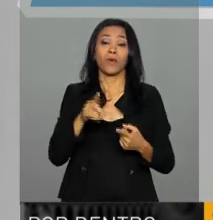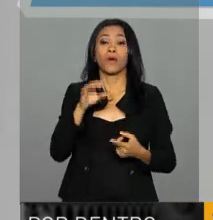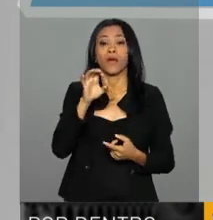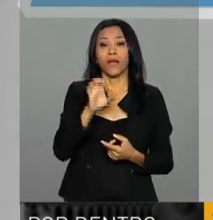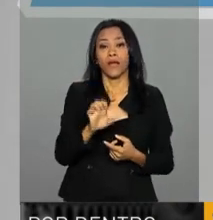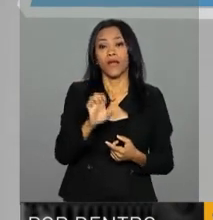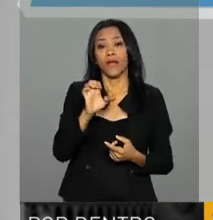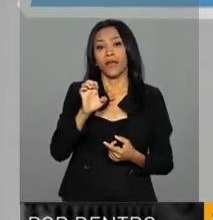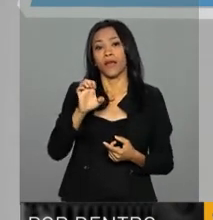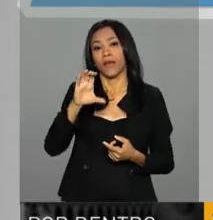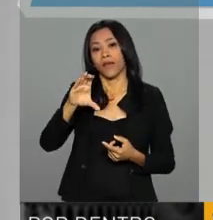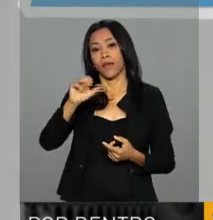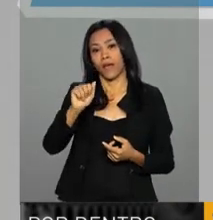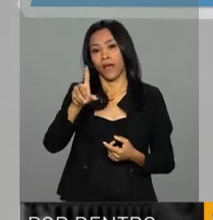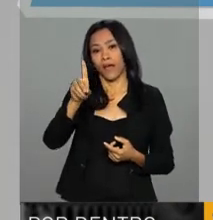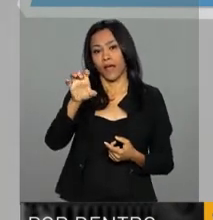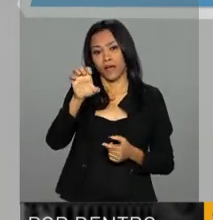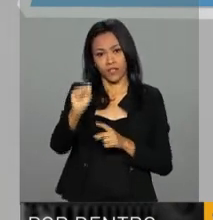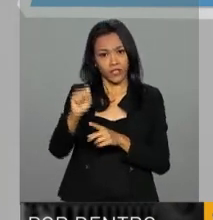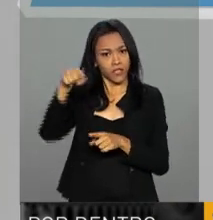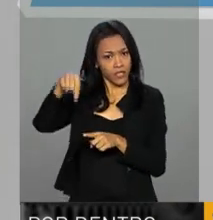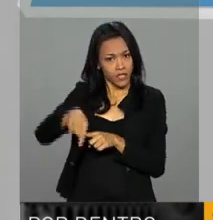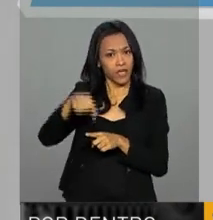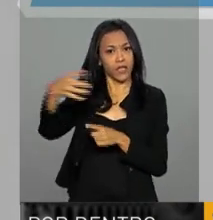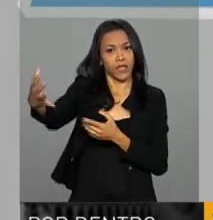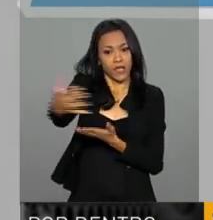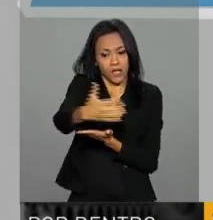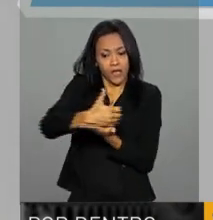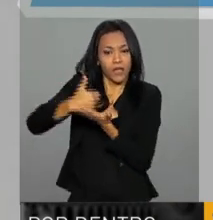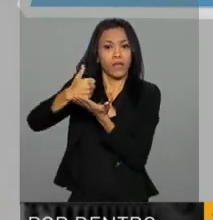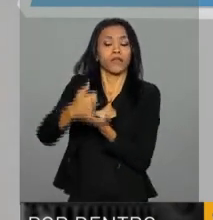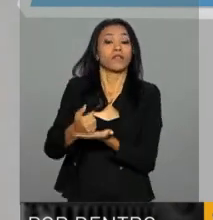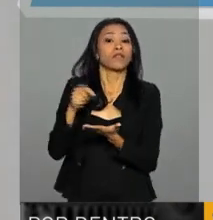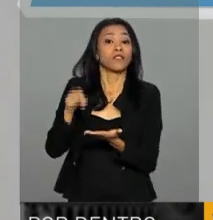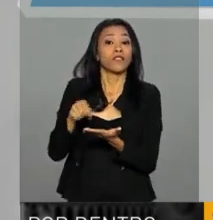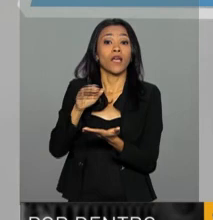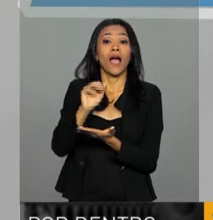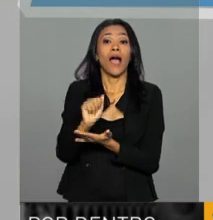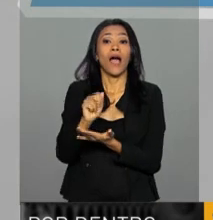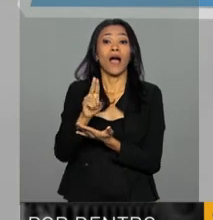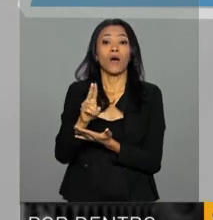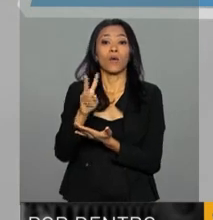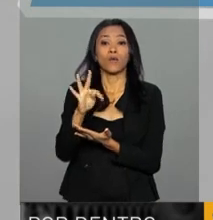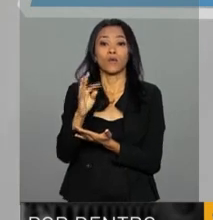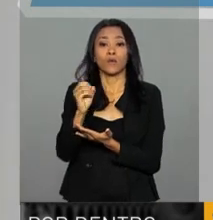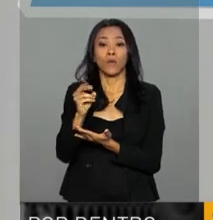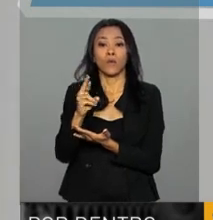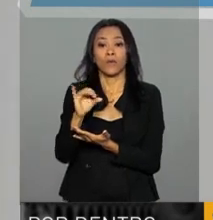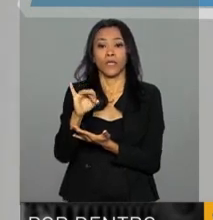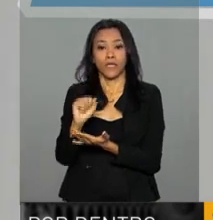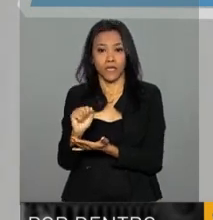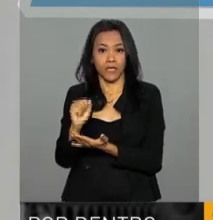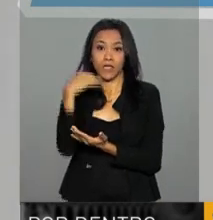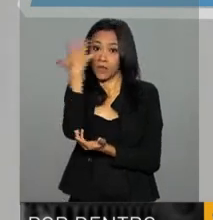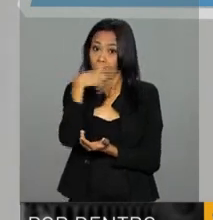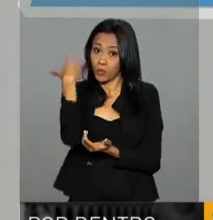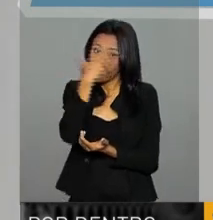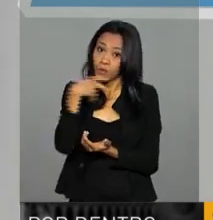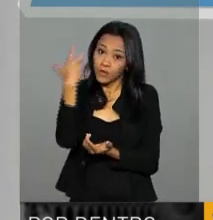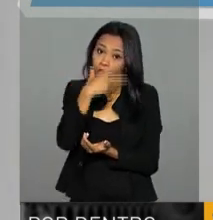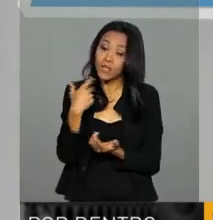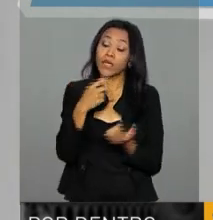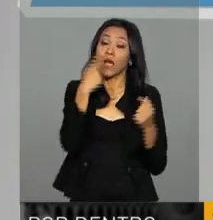central de arrecadação e distribuição na proteção da autoria das obras musicais nova legislação que